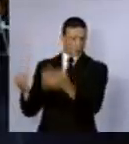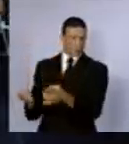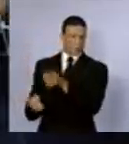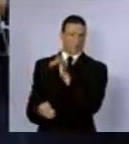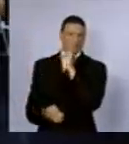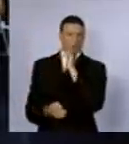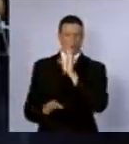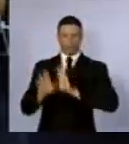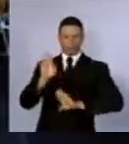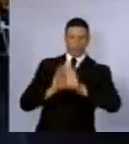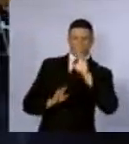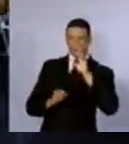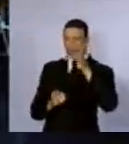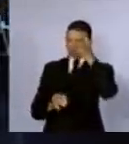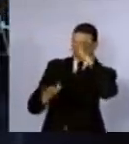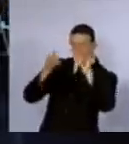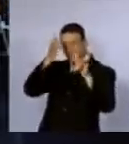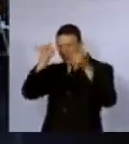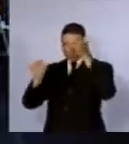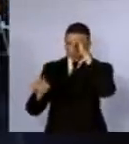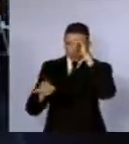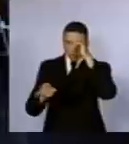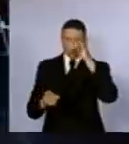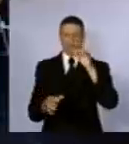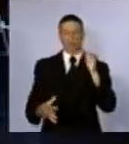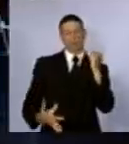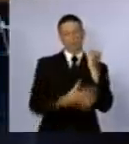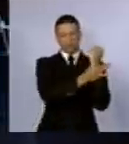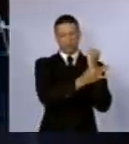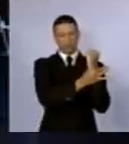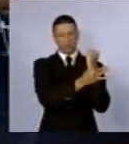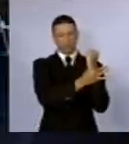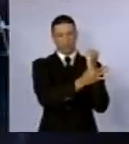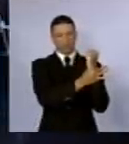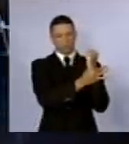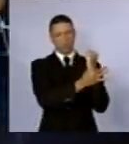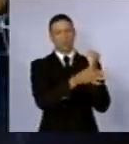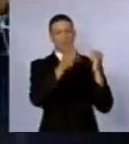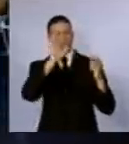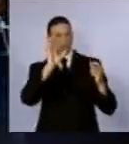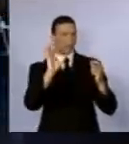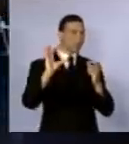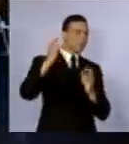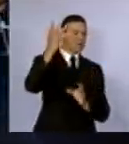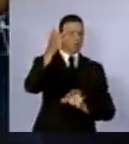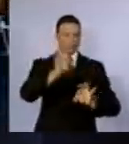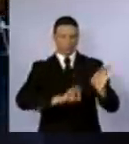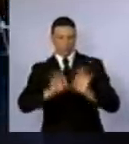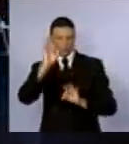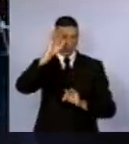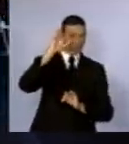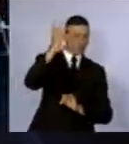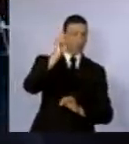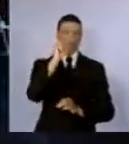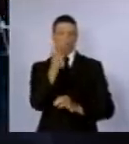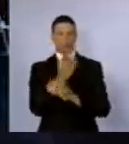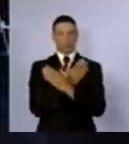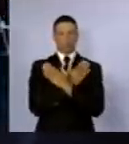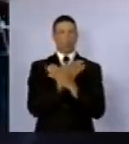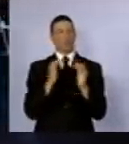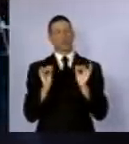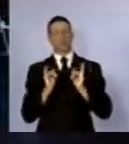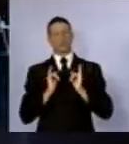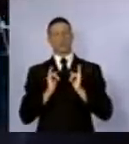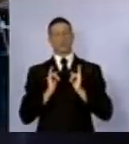da precaução, quer dizer, você tem efetivamente várias condições que você pode agir, né? Ou não fazer nada, ou então simplesmente